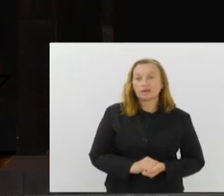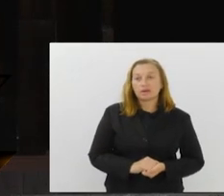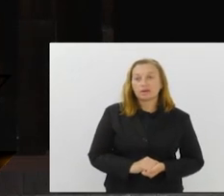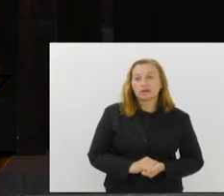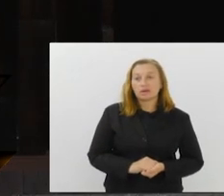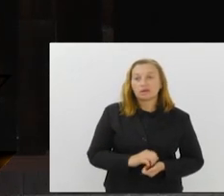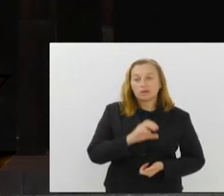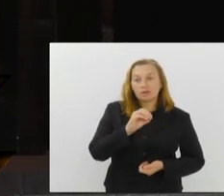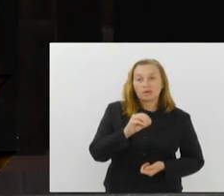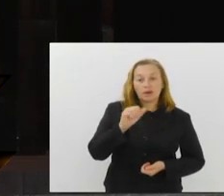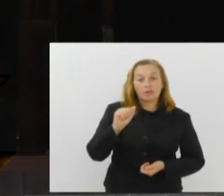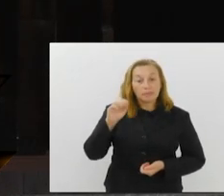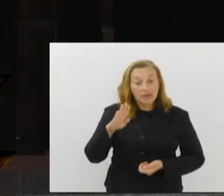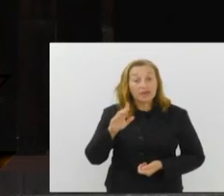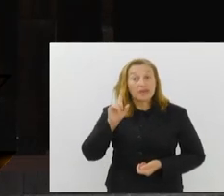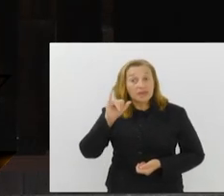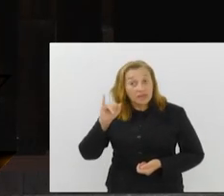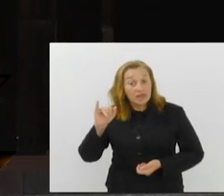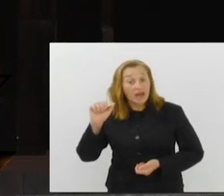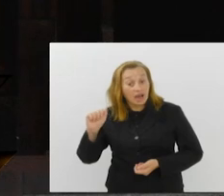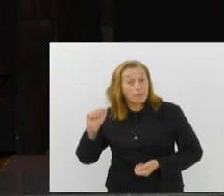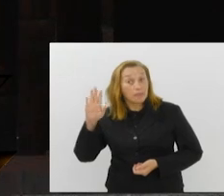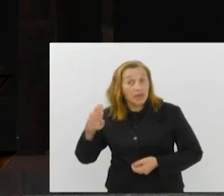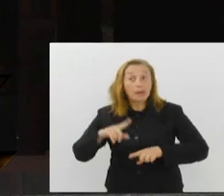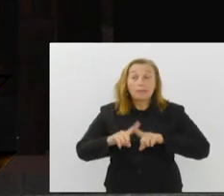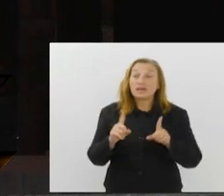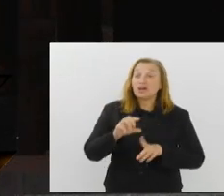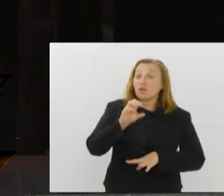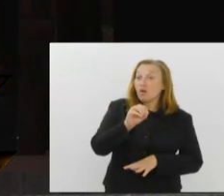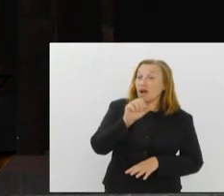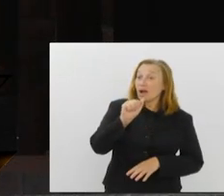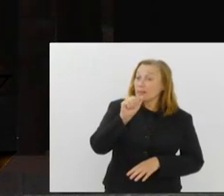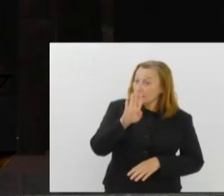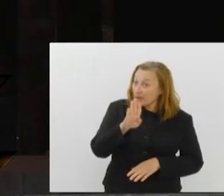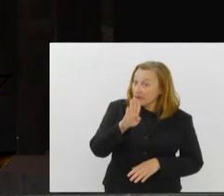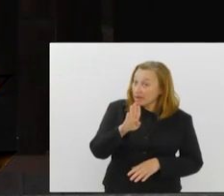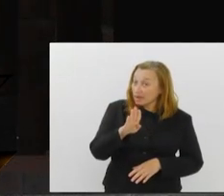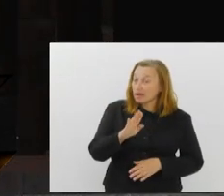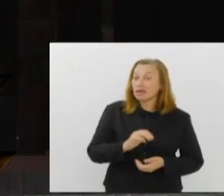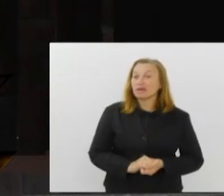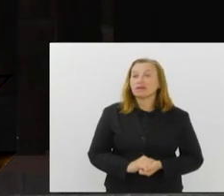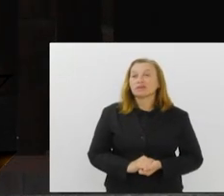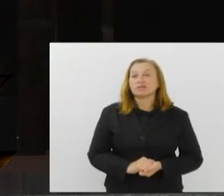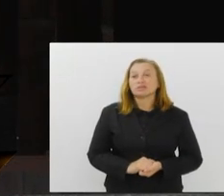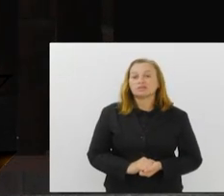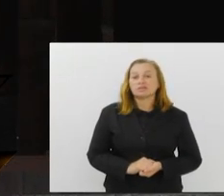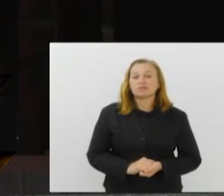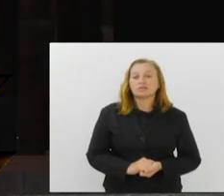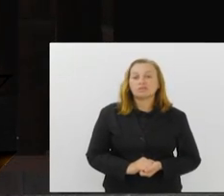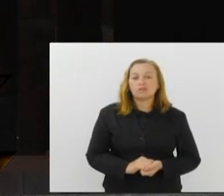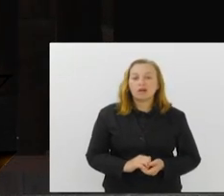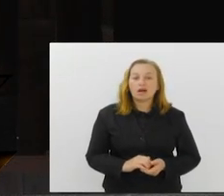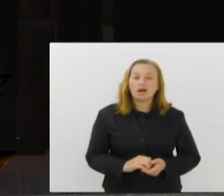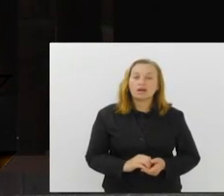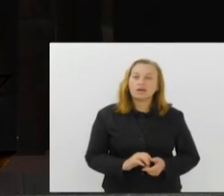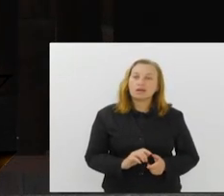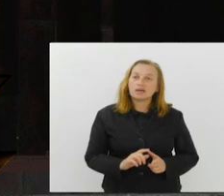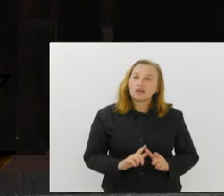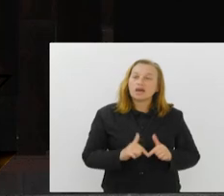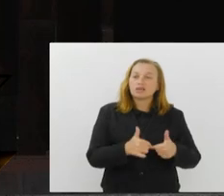e iab é exato iab Mas e a OAB chegou a titubear nessa questão